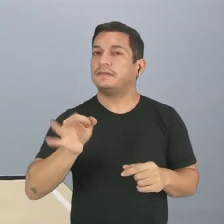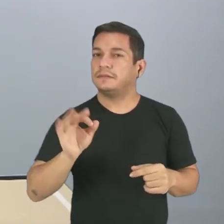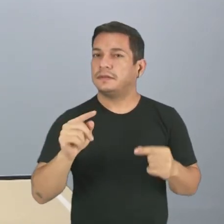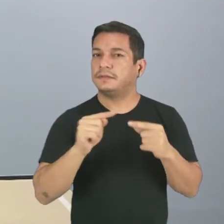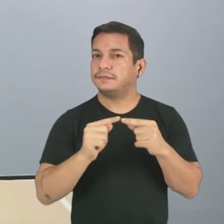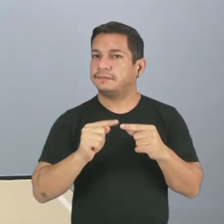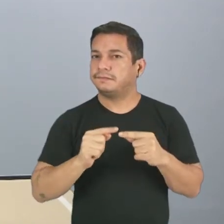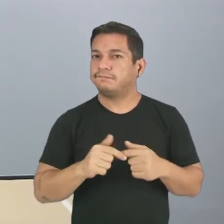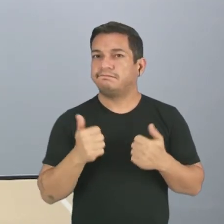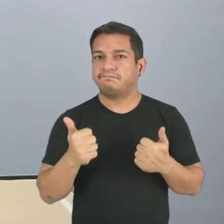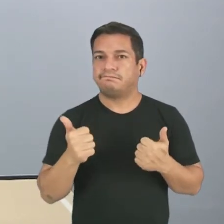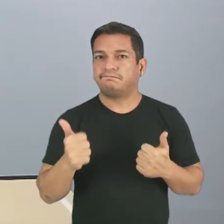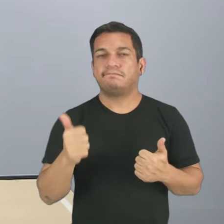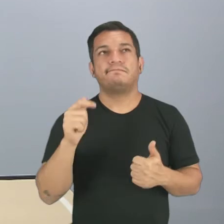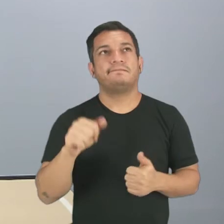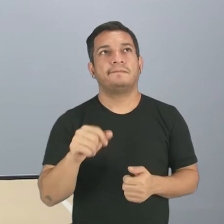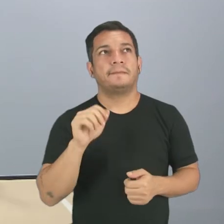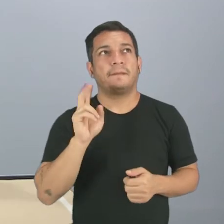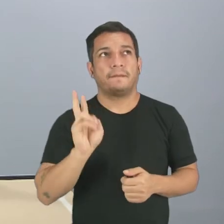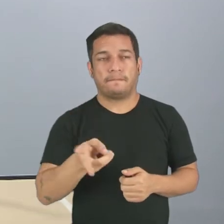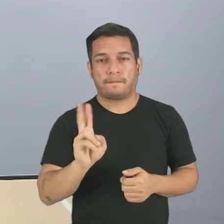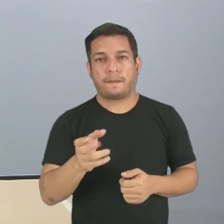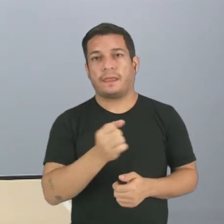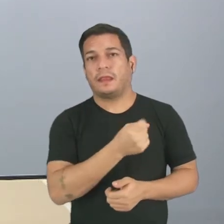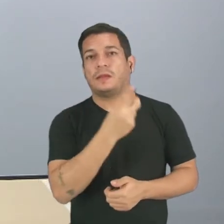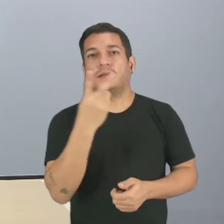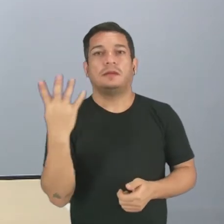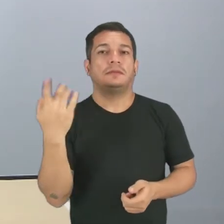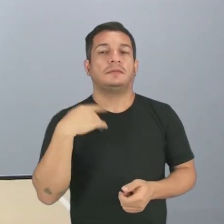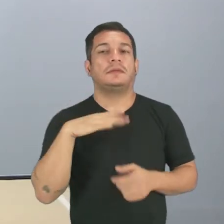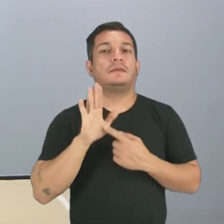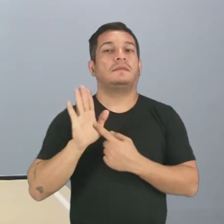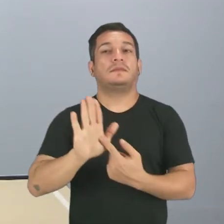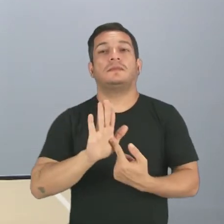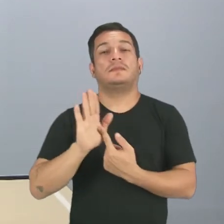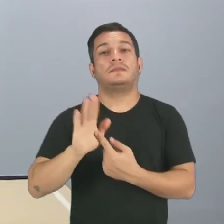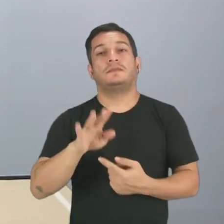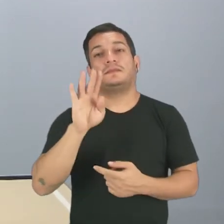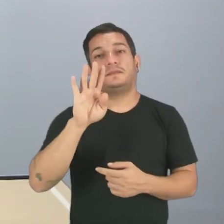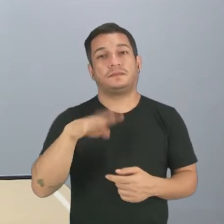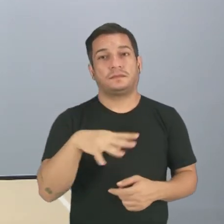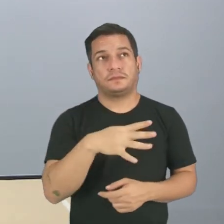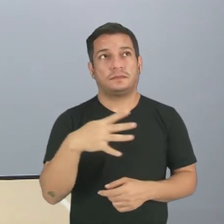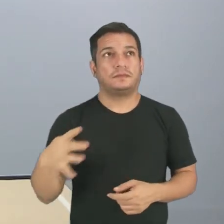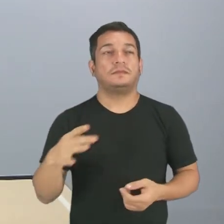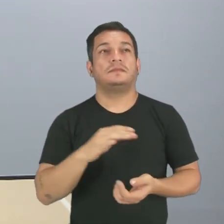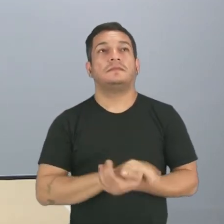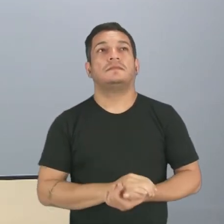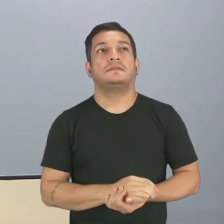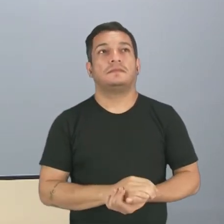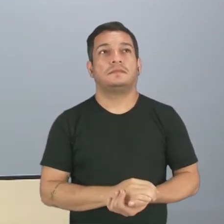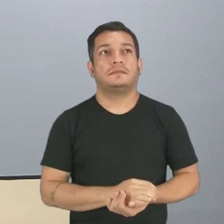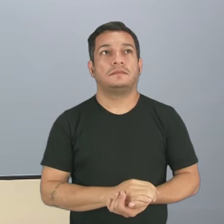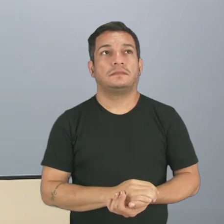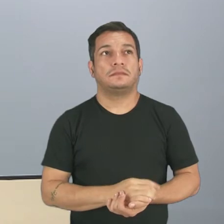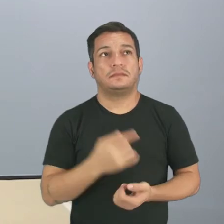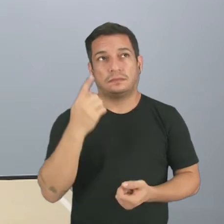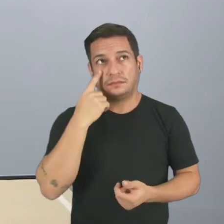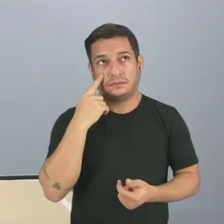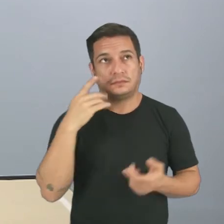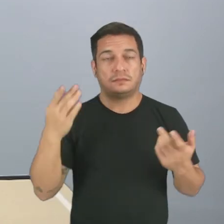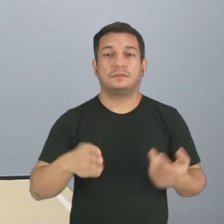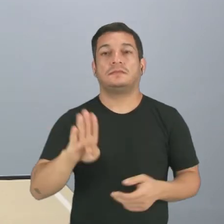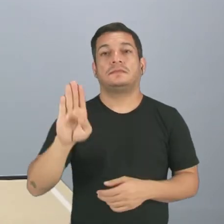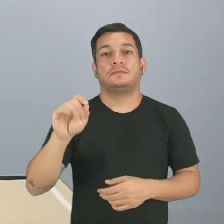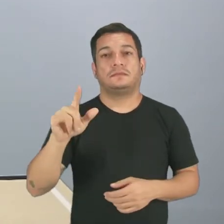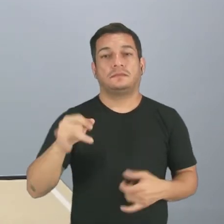correto, não é mesmo? Ele está com a mesma quantidade que mostra a nossa tabela. Vamos ver agora o